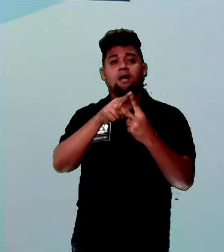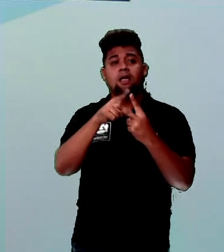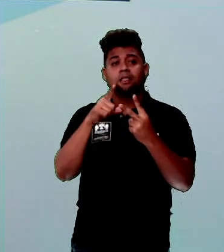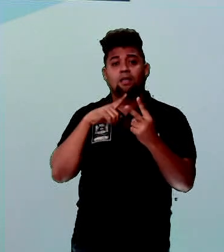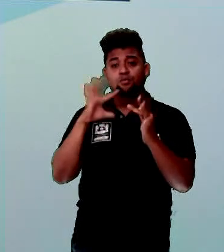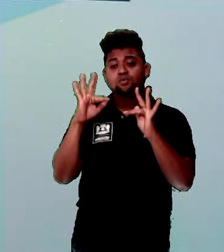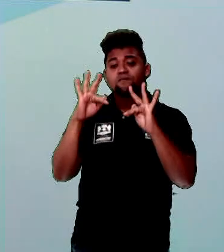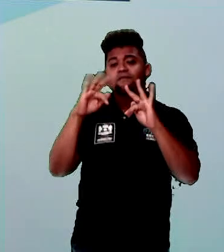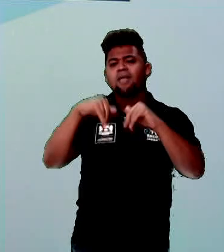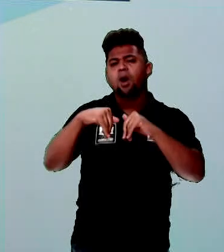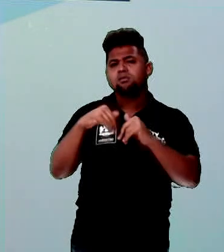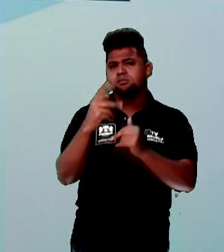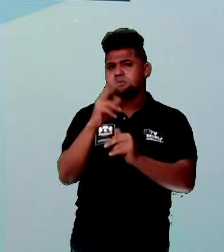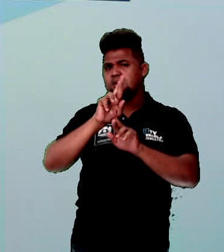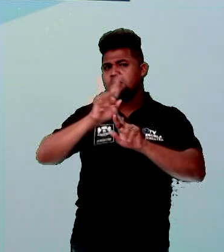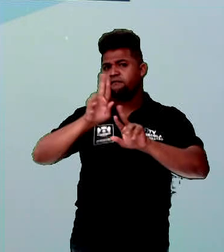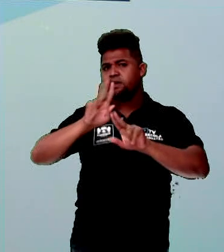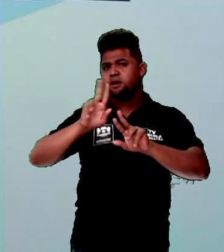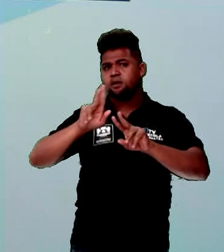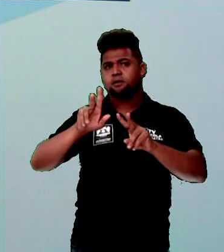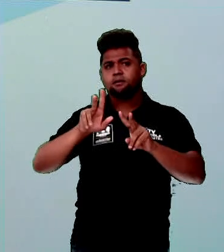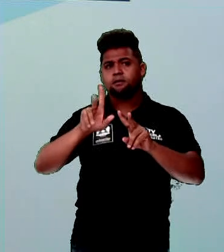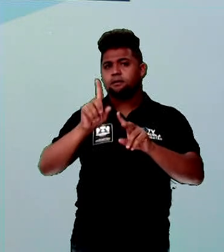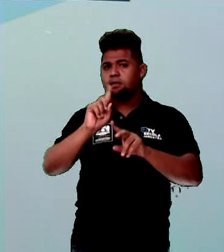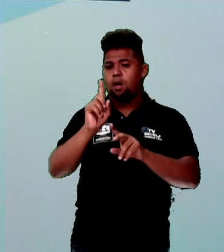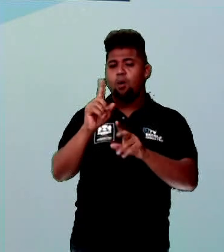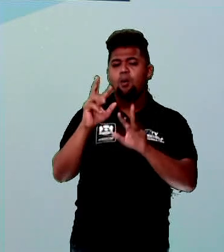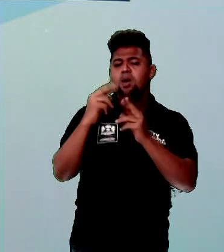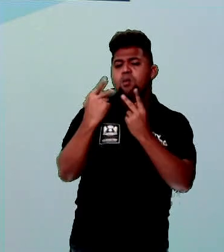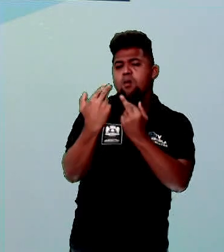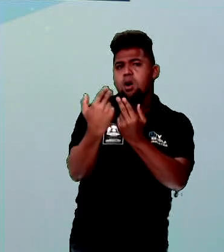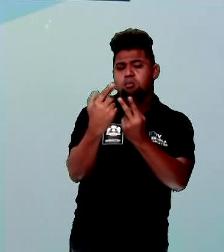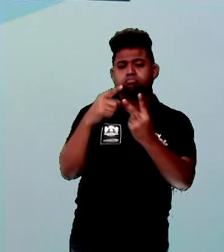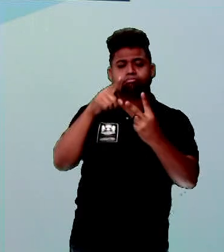finais. Temos aqui lá, só,